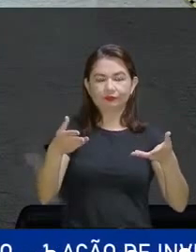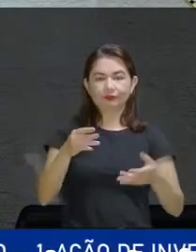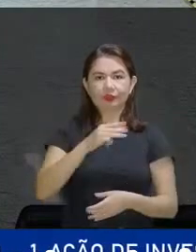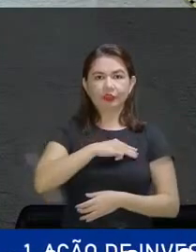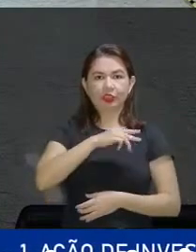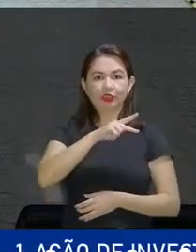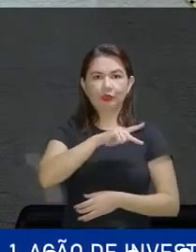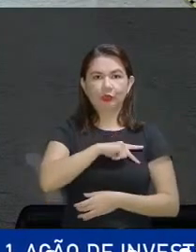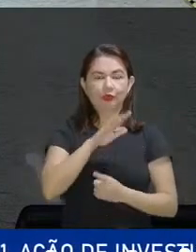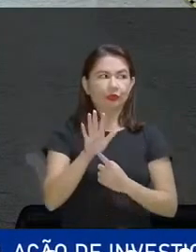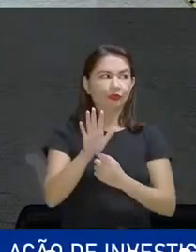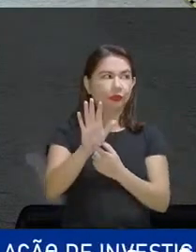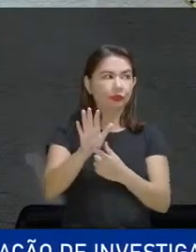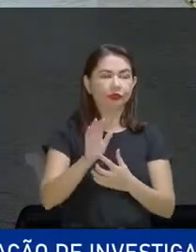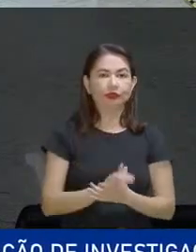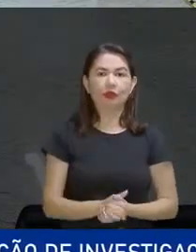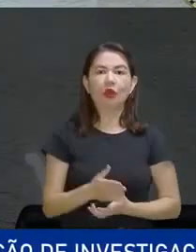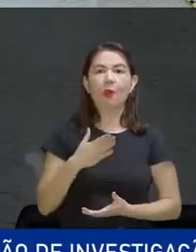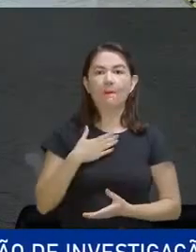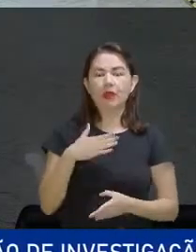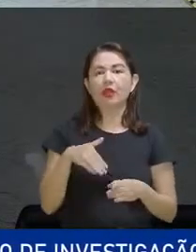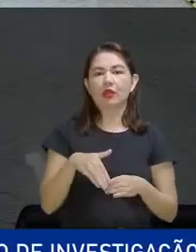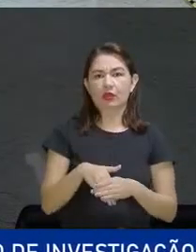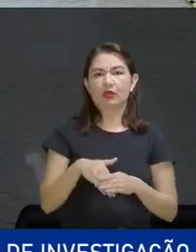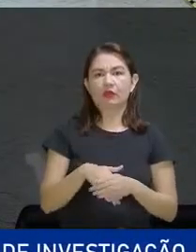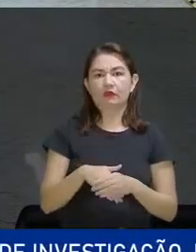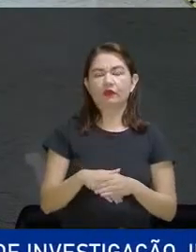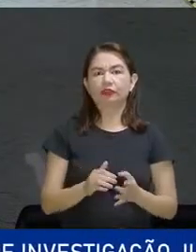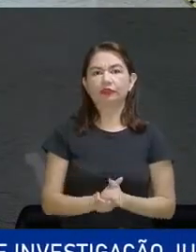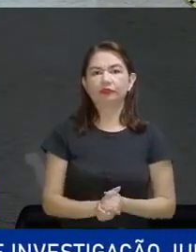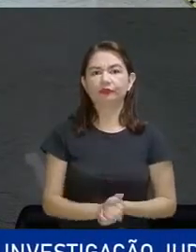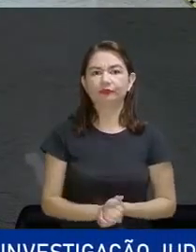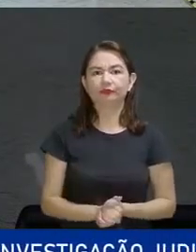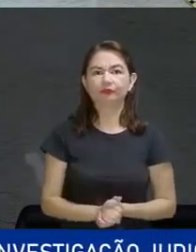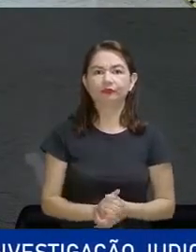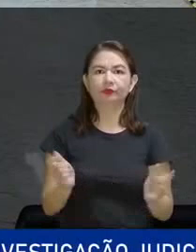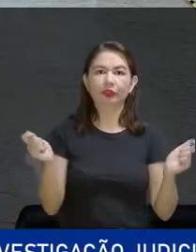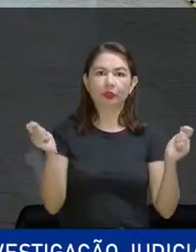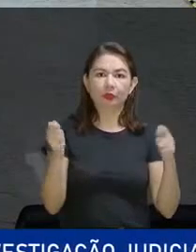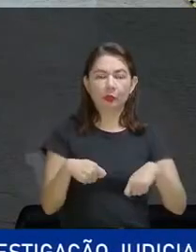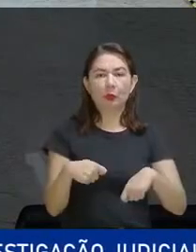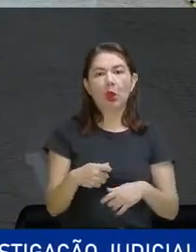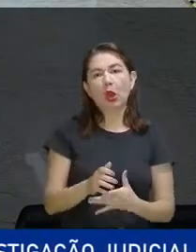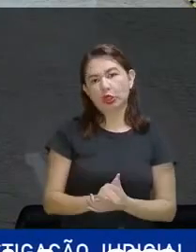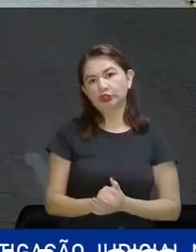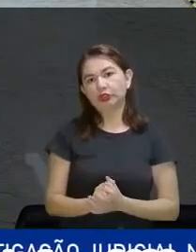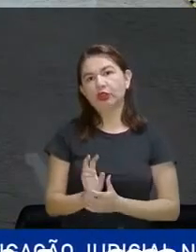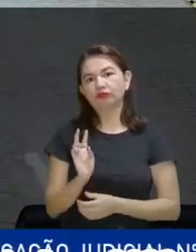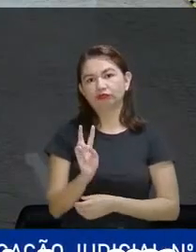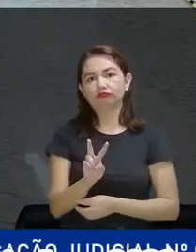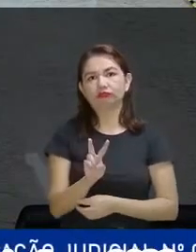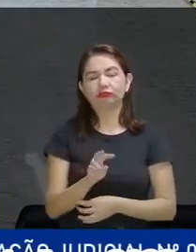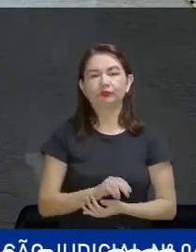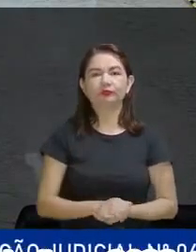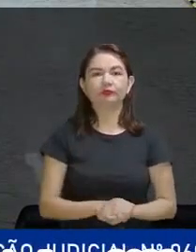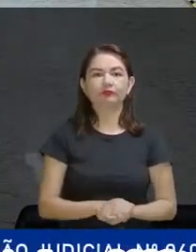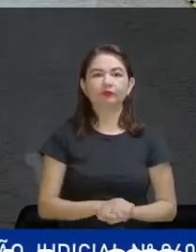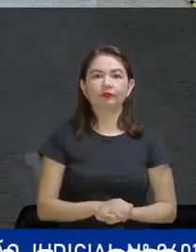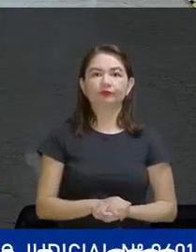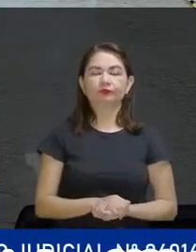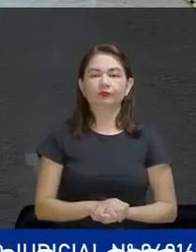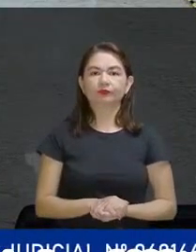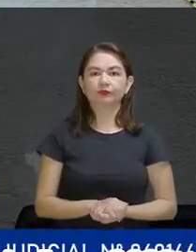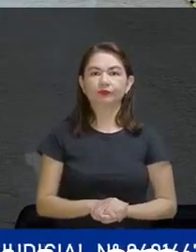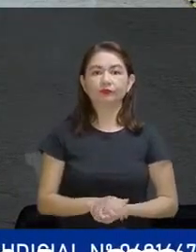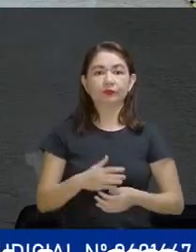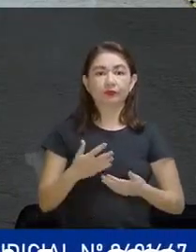Público e que eu trago também no meu voto aí, que os colegas podem ter acesso. E frise-se que o